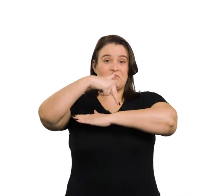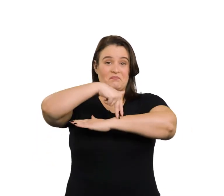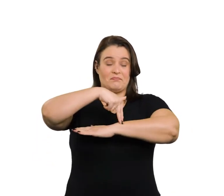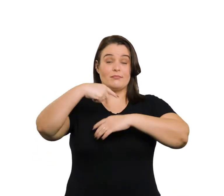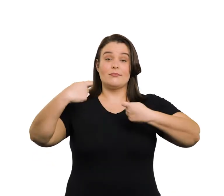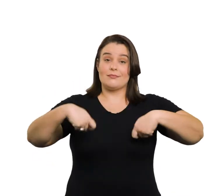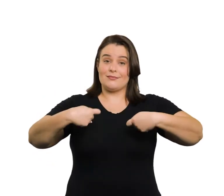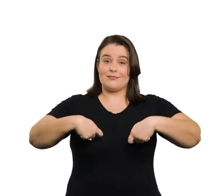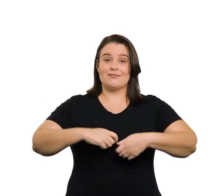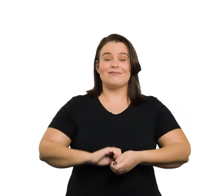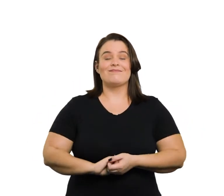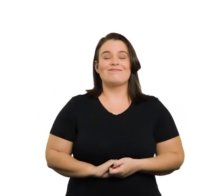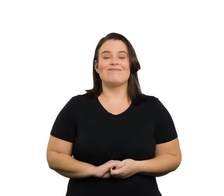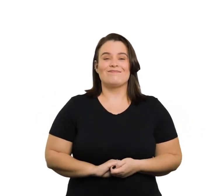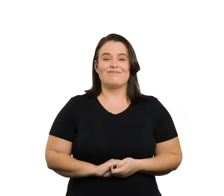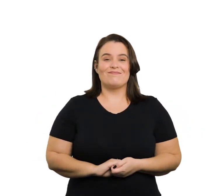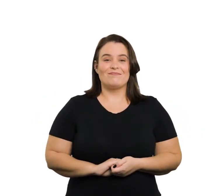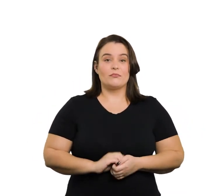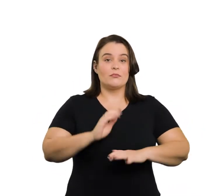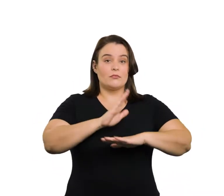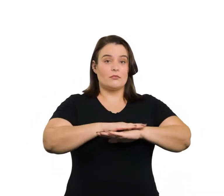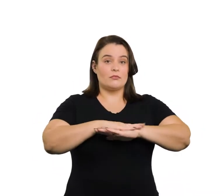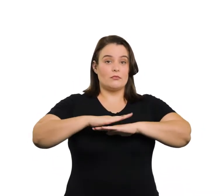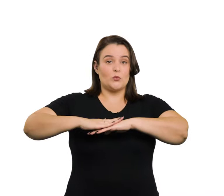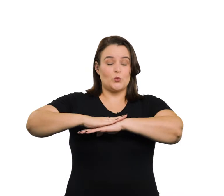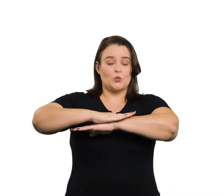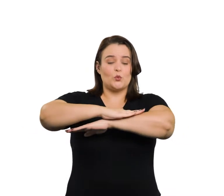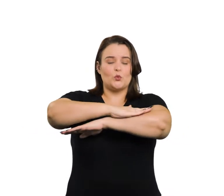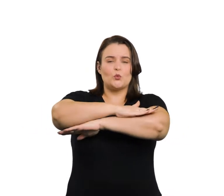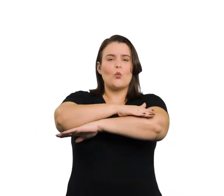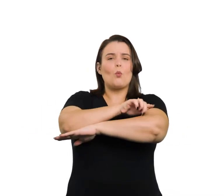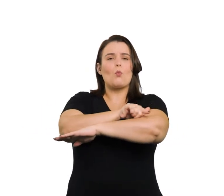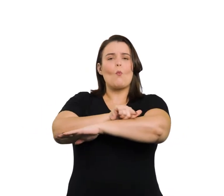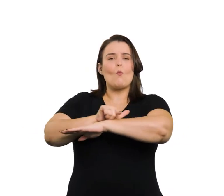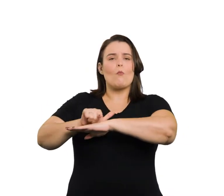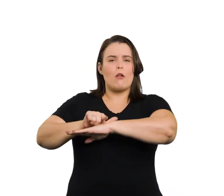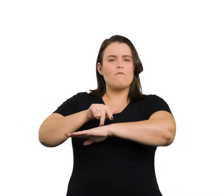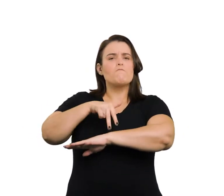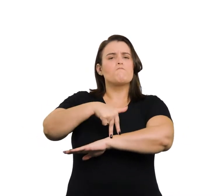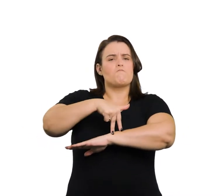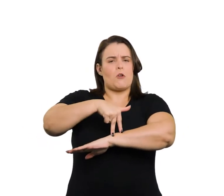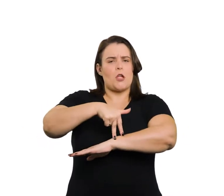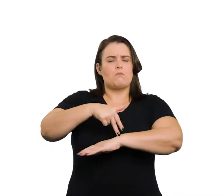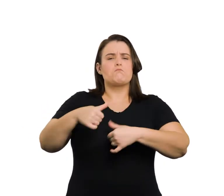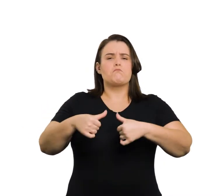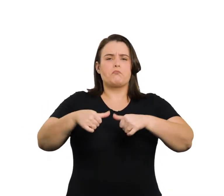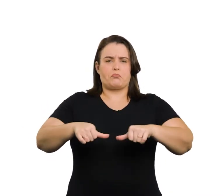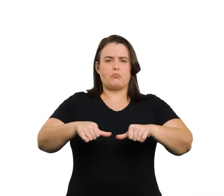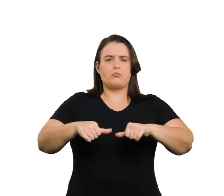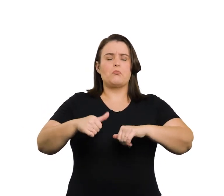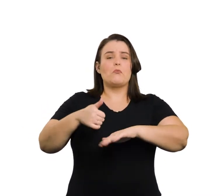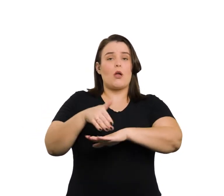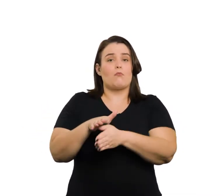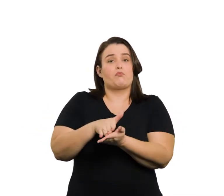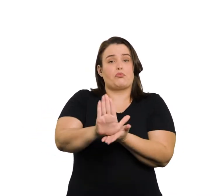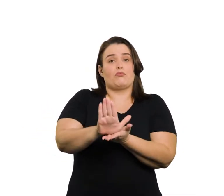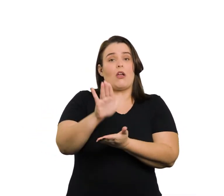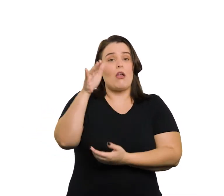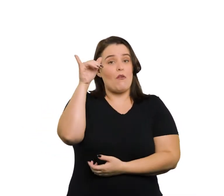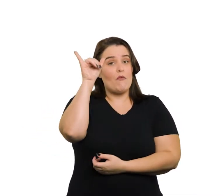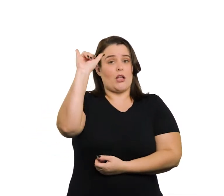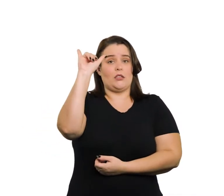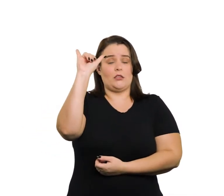de travessia deve ser executado com piso de superfície regular, firme, estável